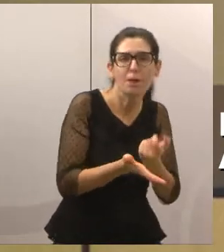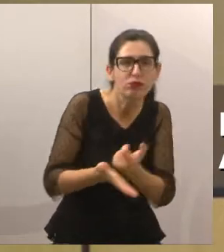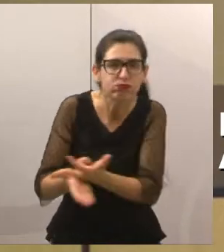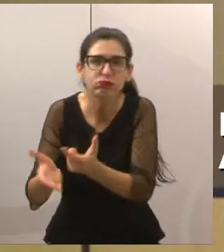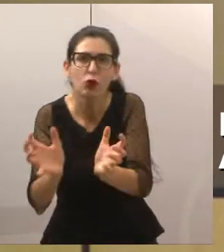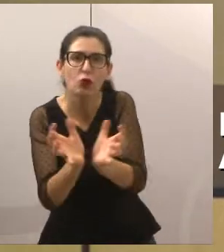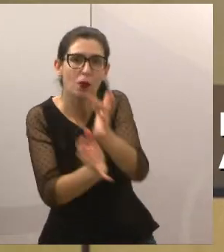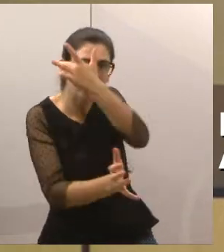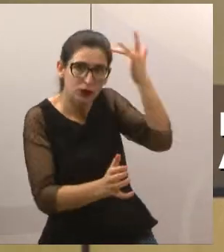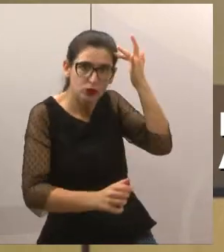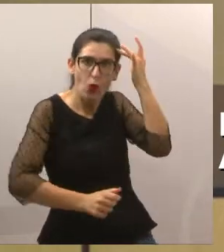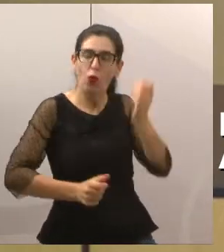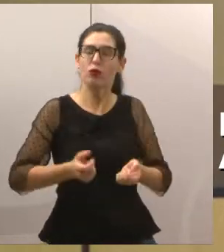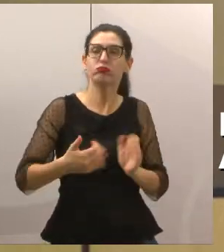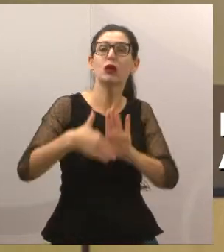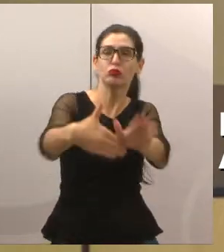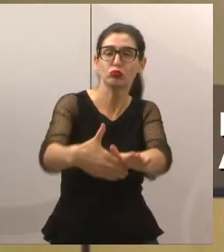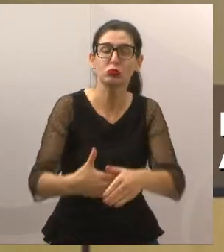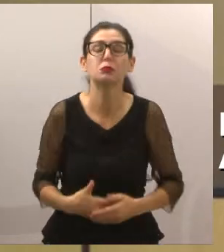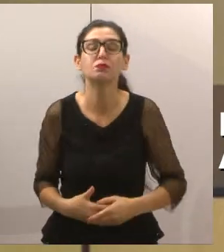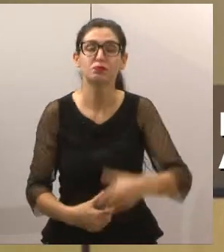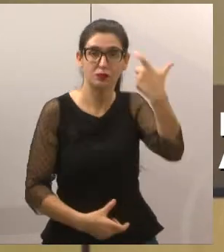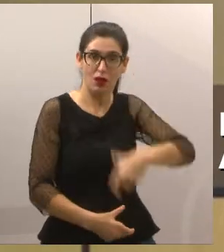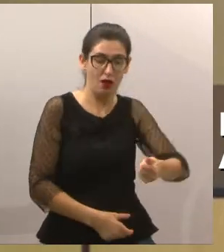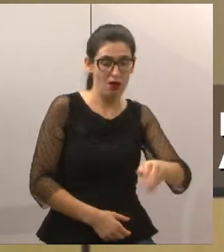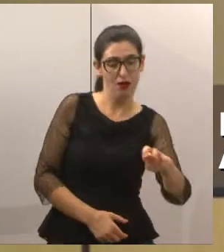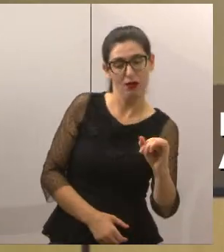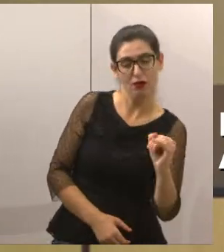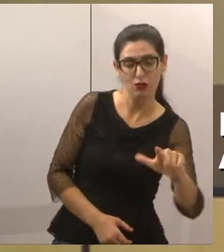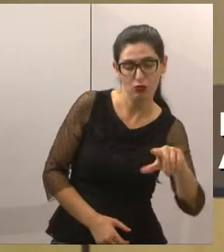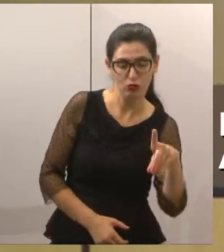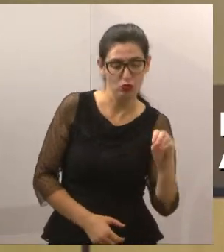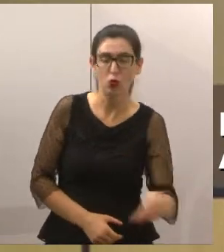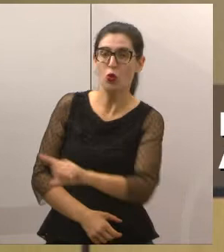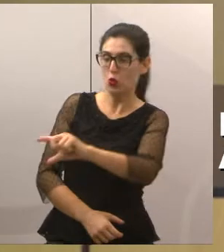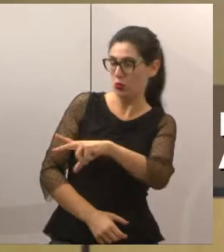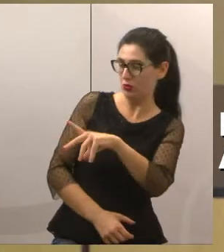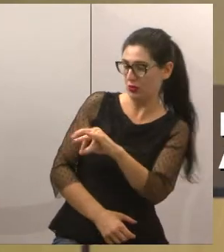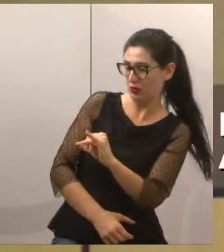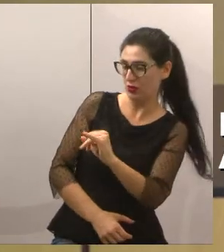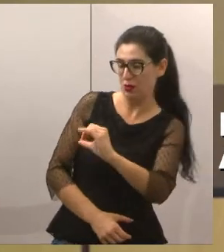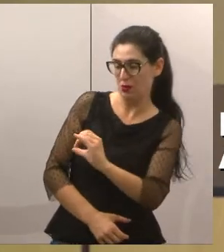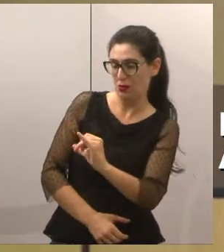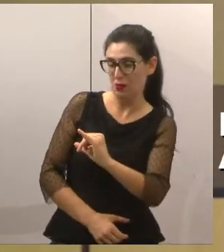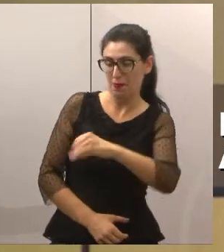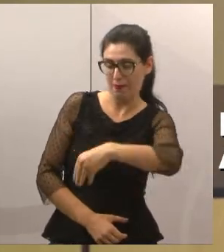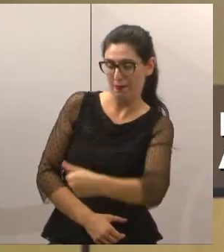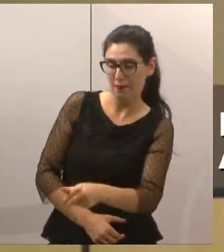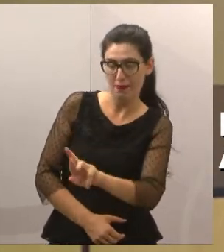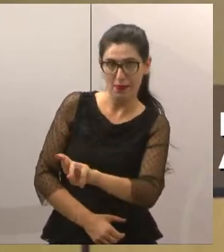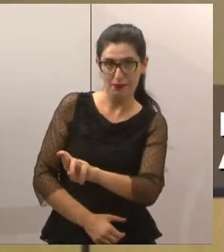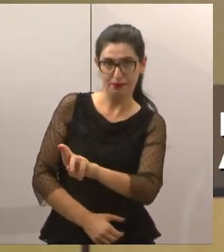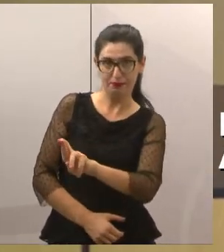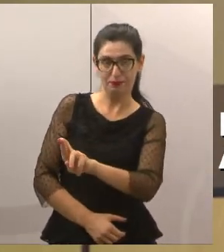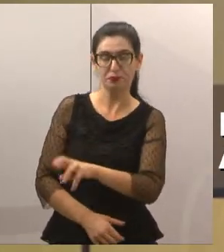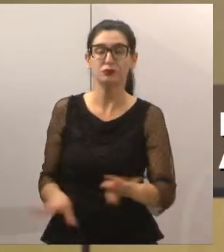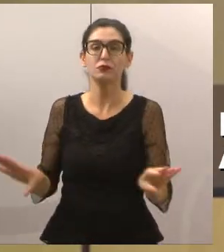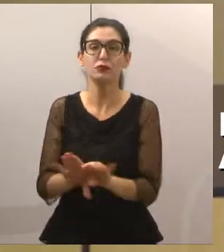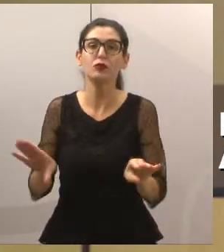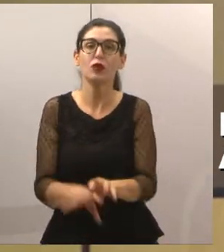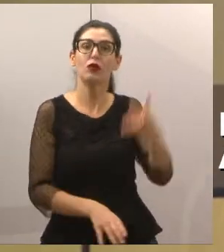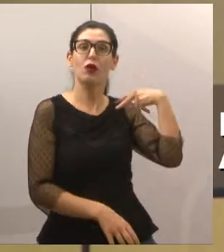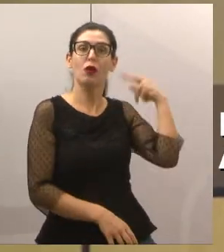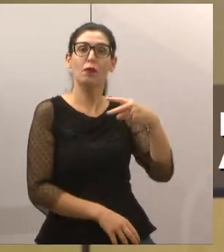mim, vereador Arildo, presidente, a vereadora Lucimar Ponciano, nossa relatora, e o vereador Paulinho